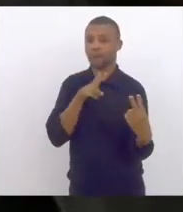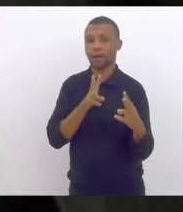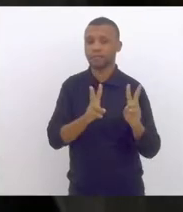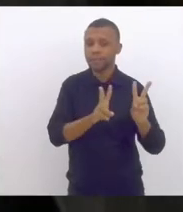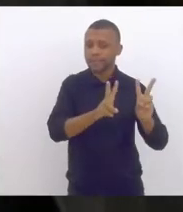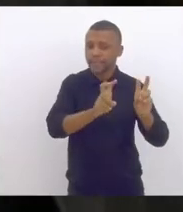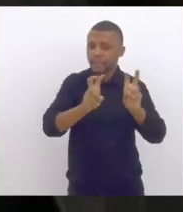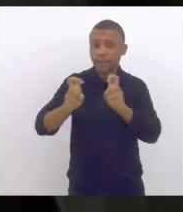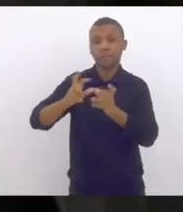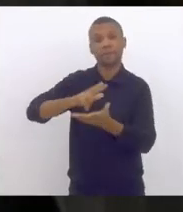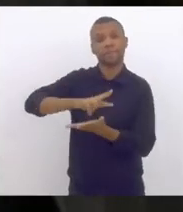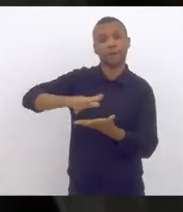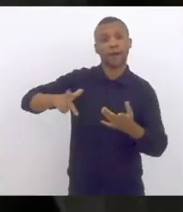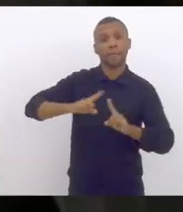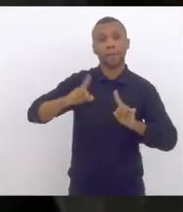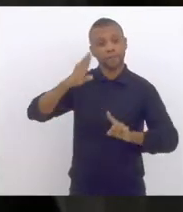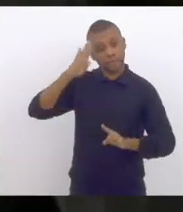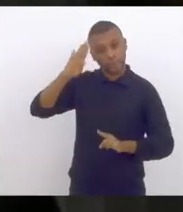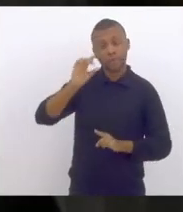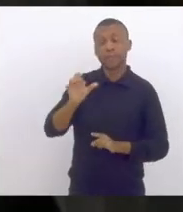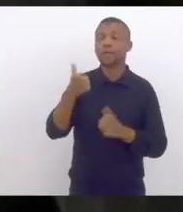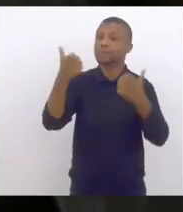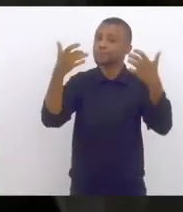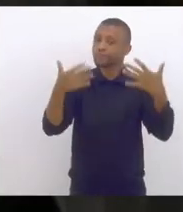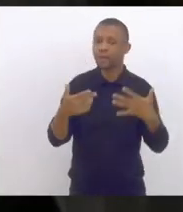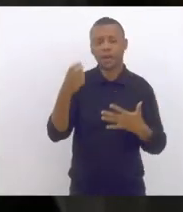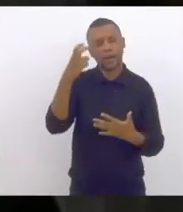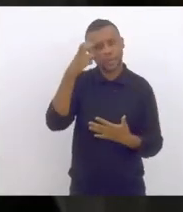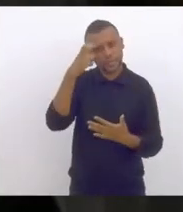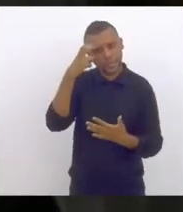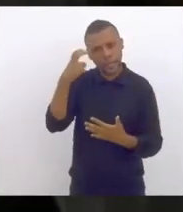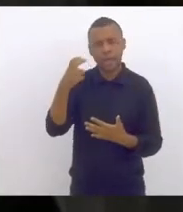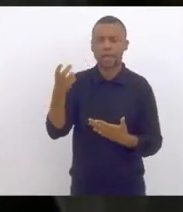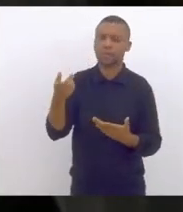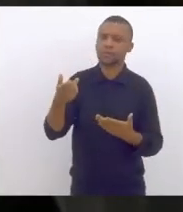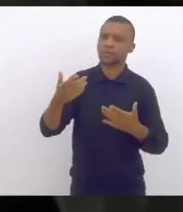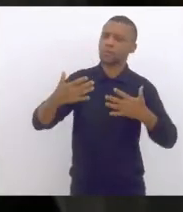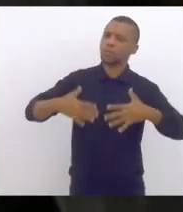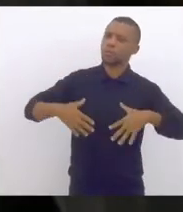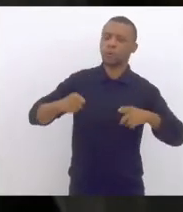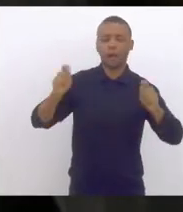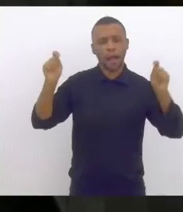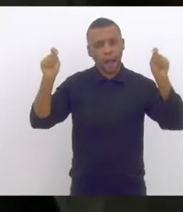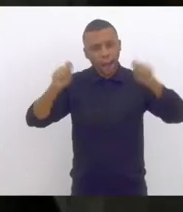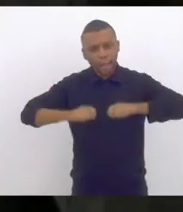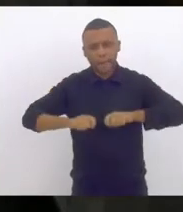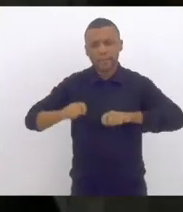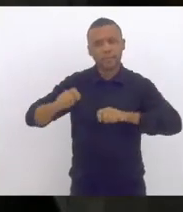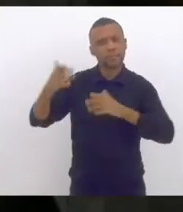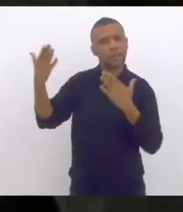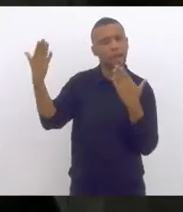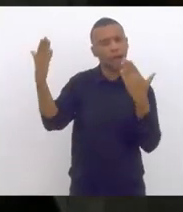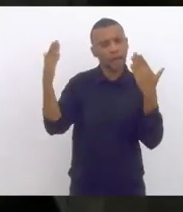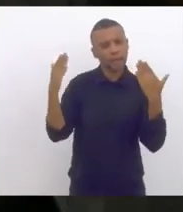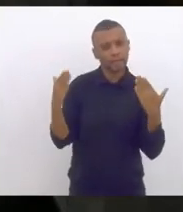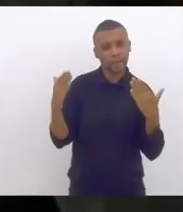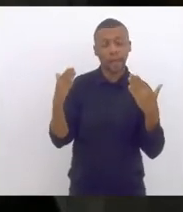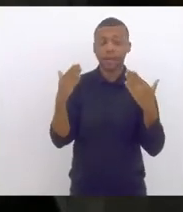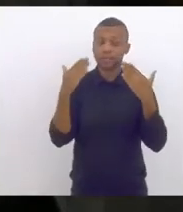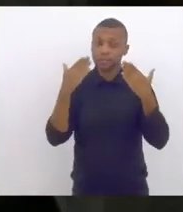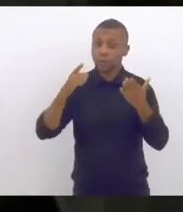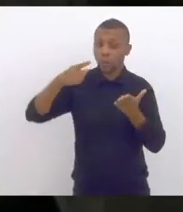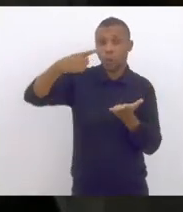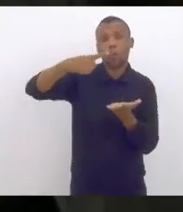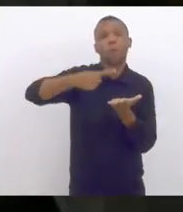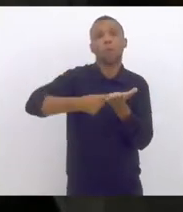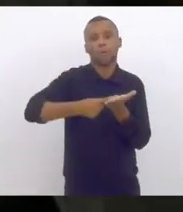mas, sobretudo, quero ressaltar a inteligência, a sagacidade, a capacidade de análise, o espírito público e o